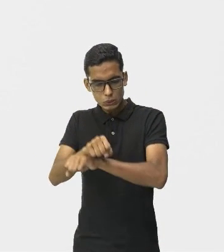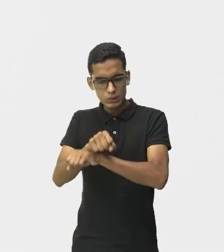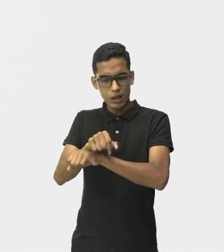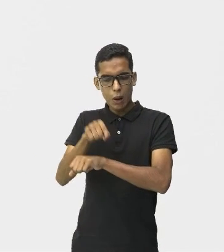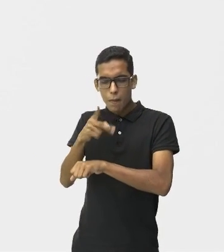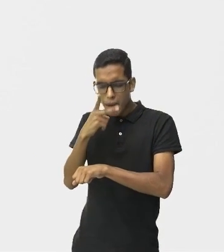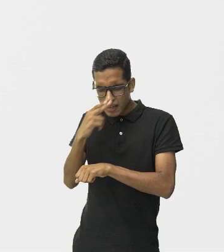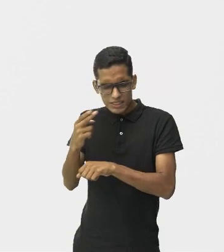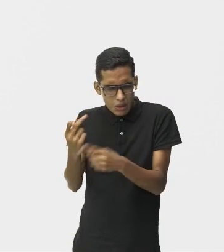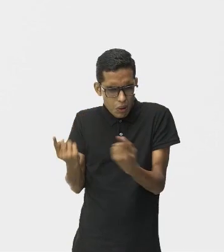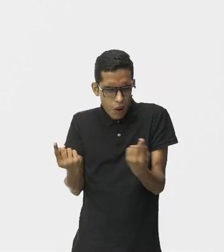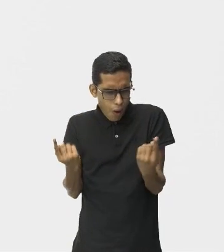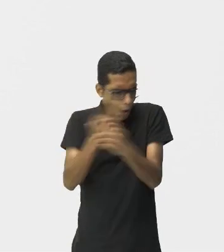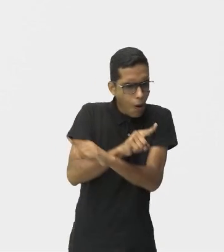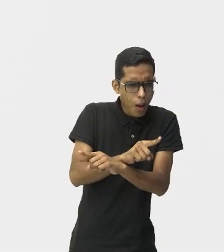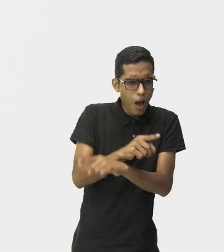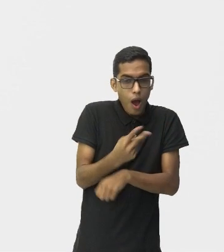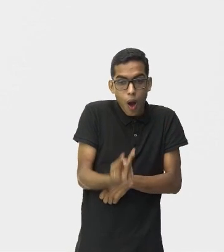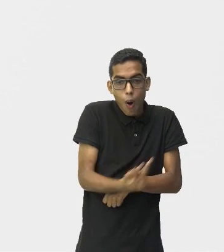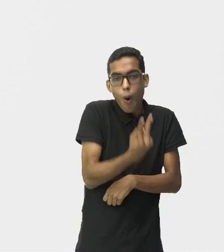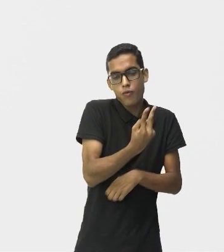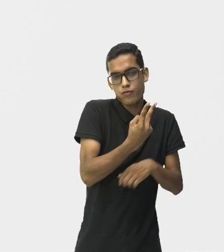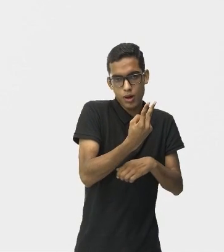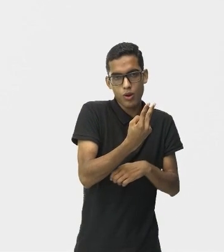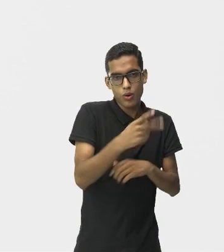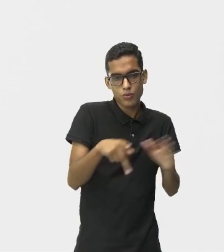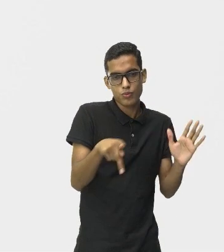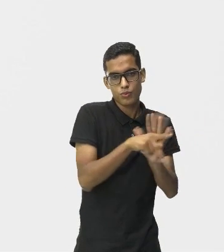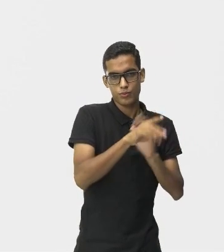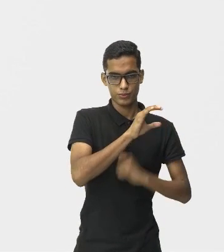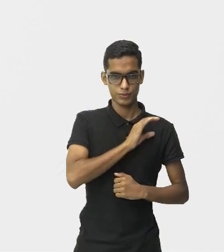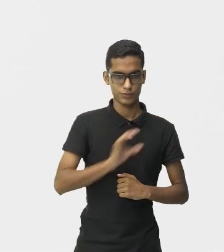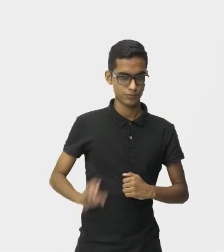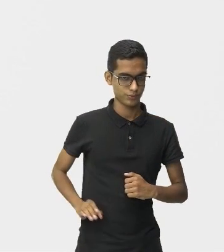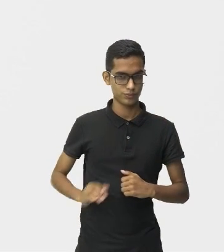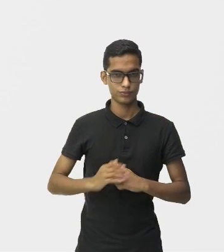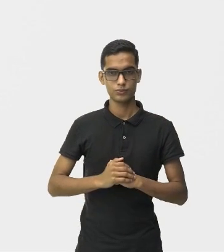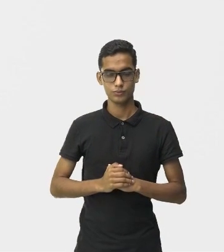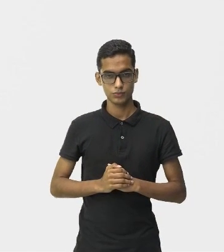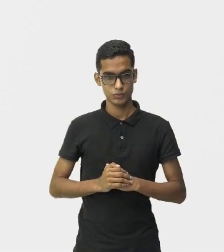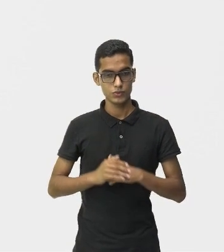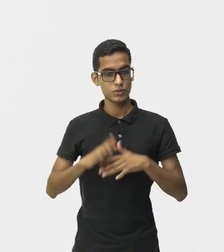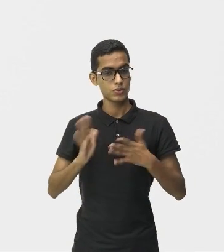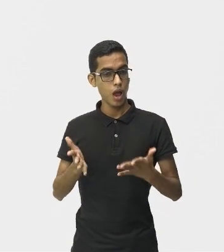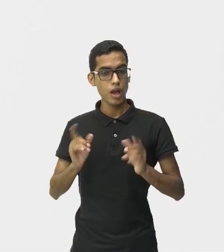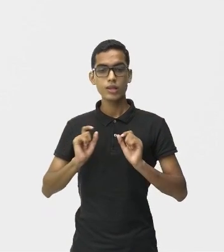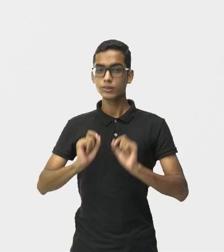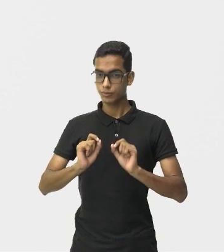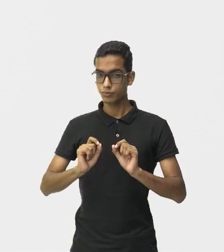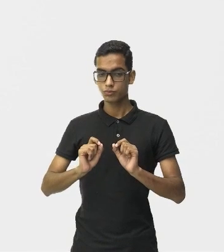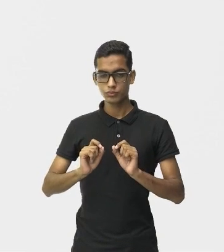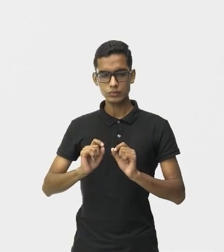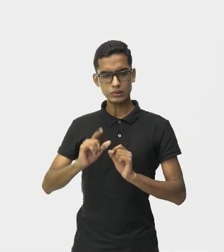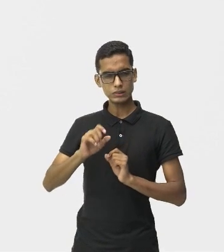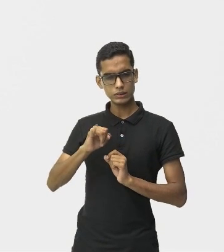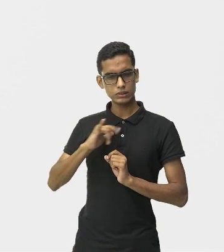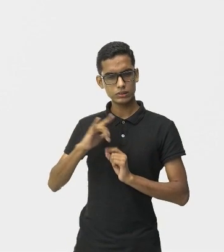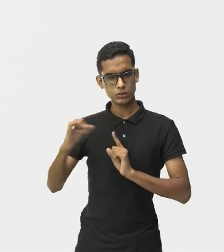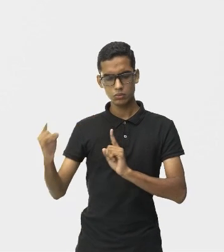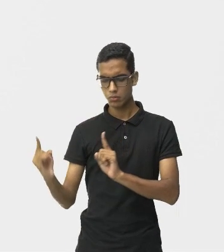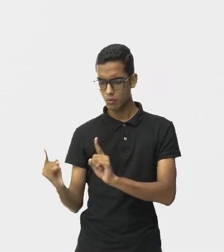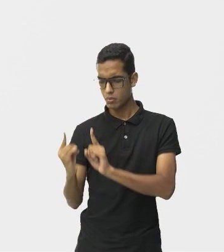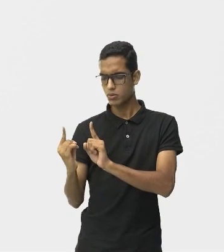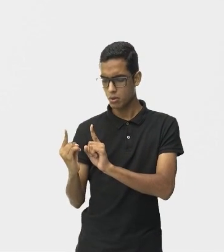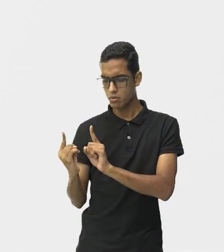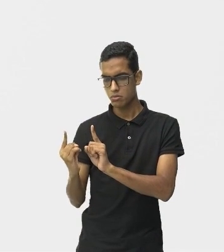prática contrária aos valores do cristianismo. Afinal de contas, na medida em que havia seu próximo como um